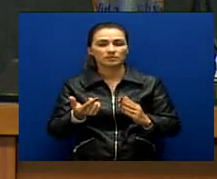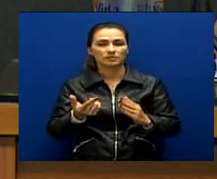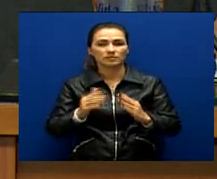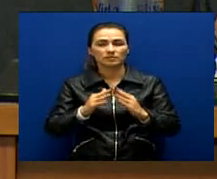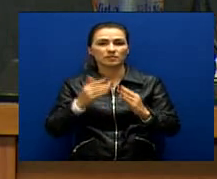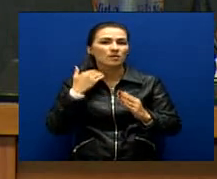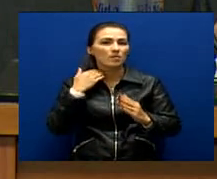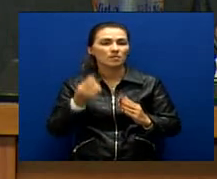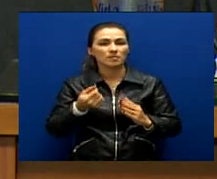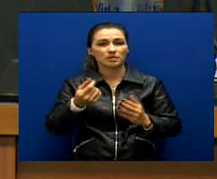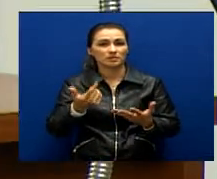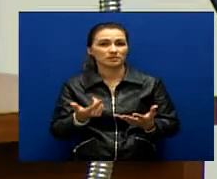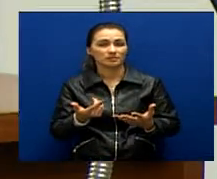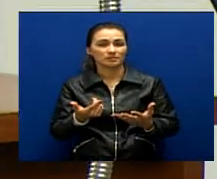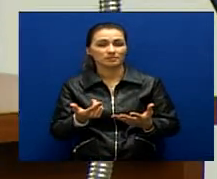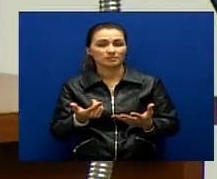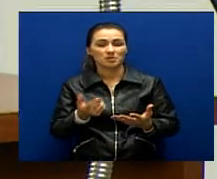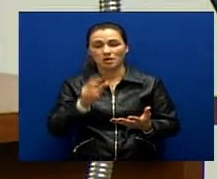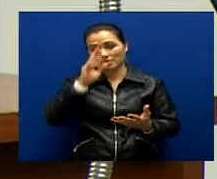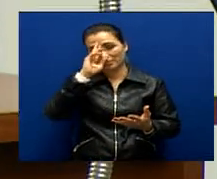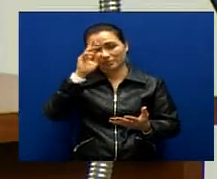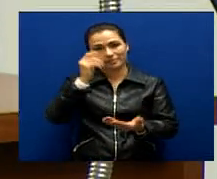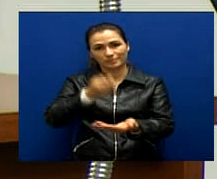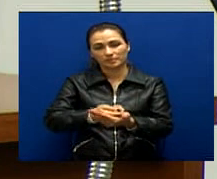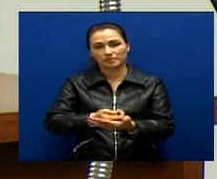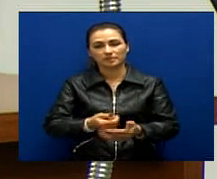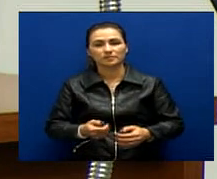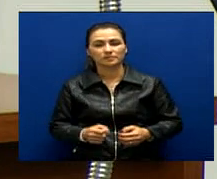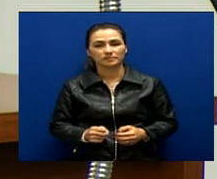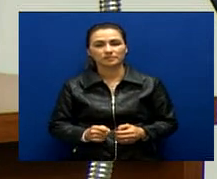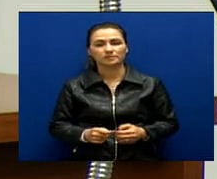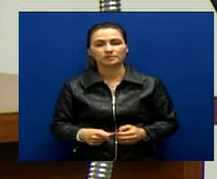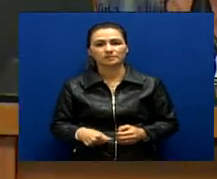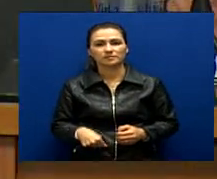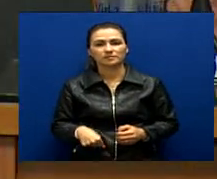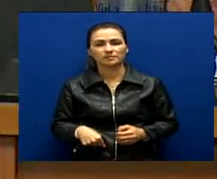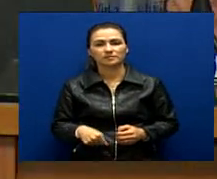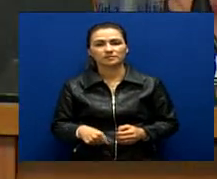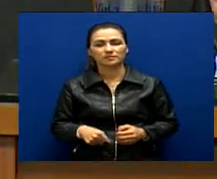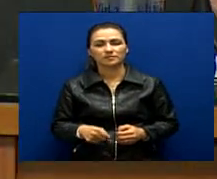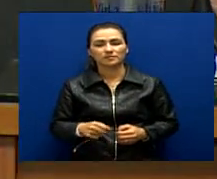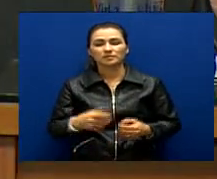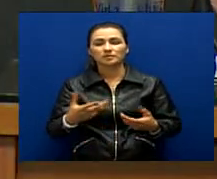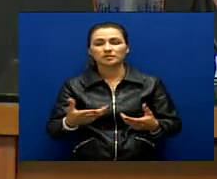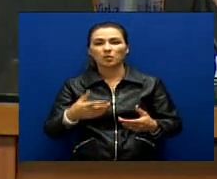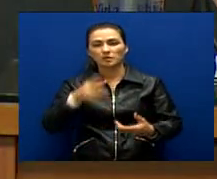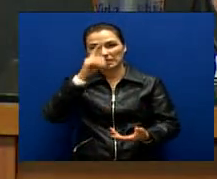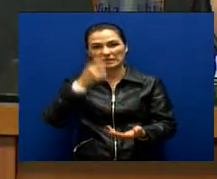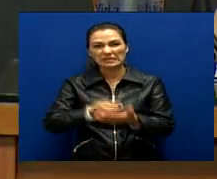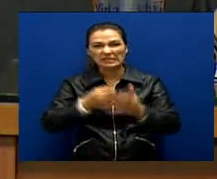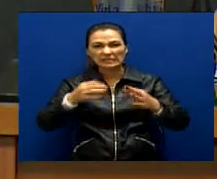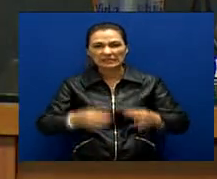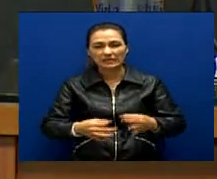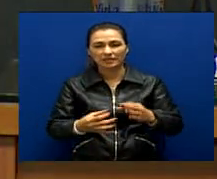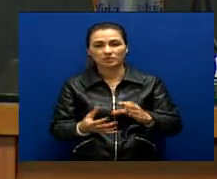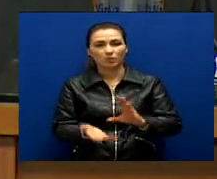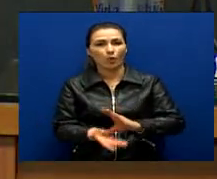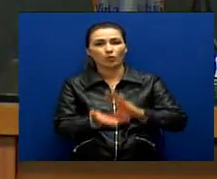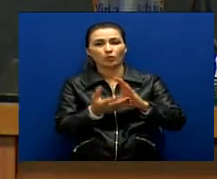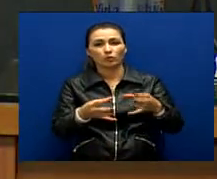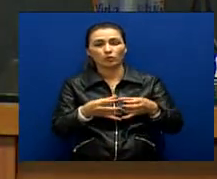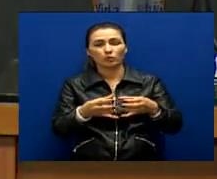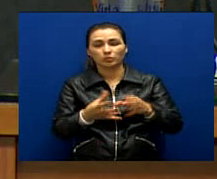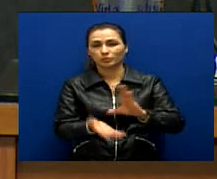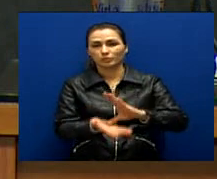é para debater o que vai decidir de fato muita coisa não tem não tem conselho e quando o conselho manifesta quanto quando